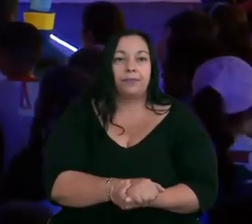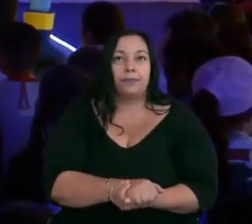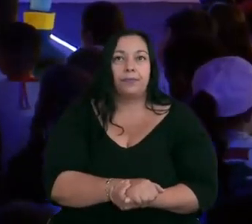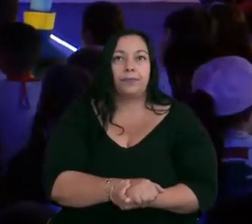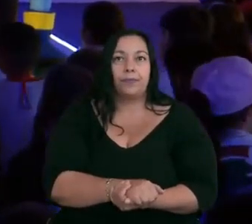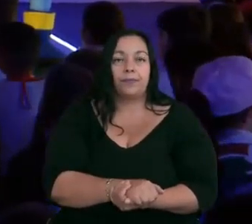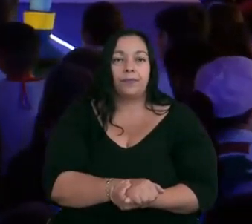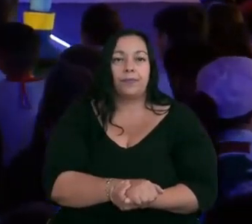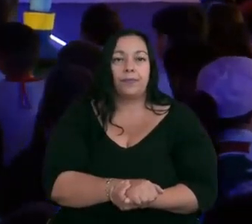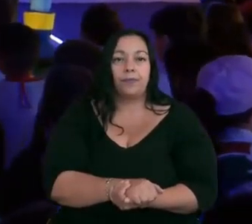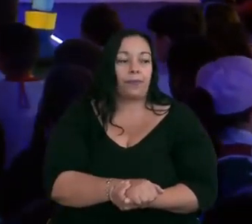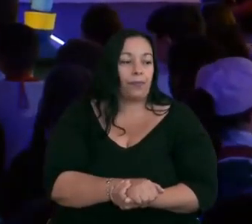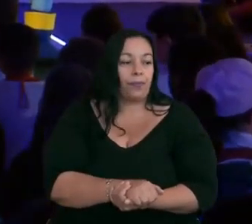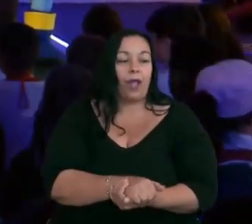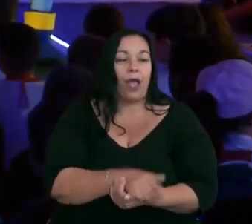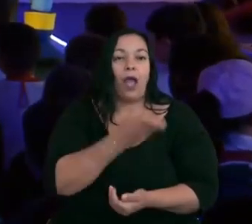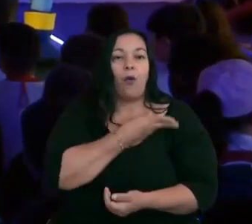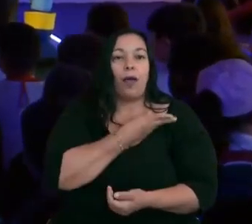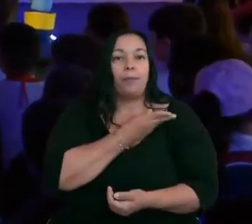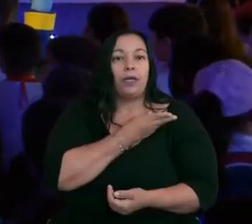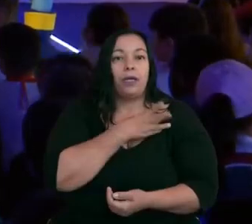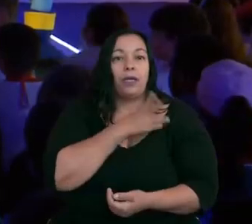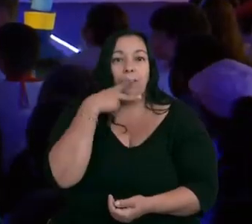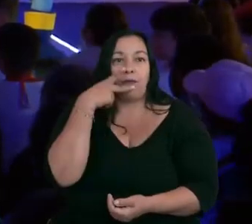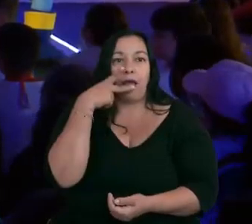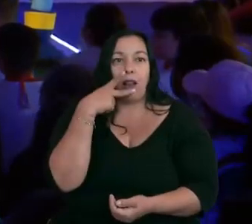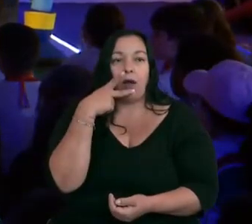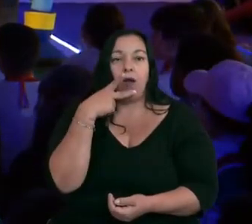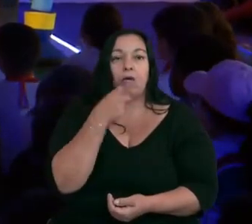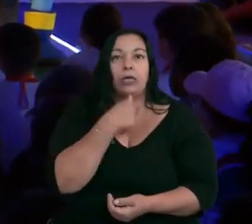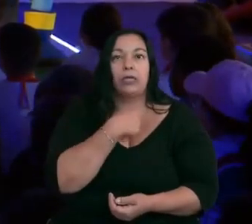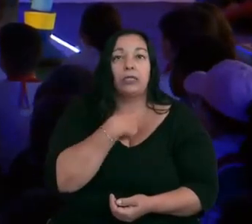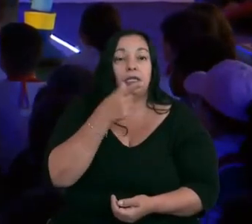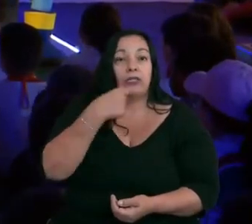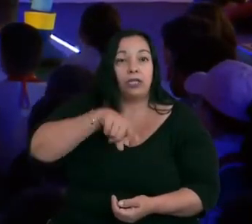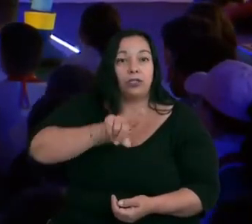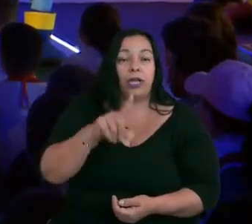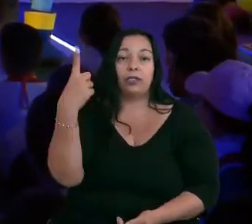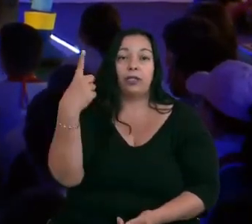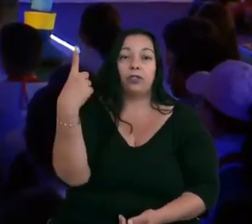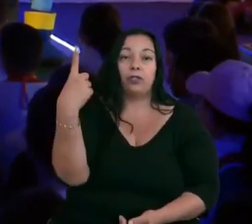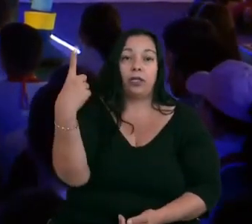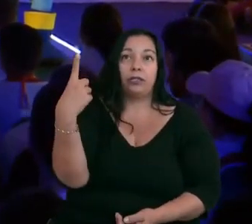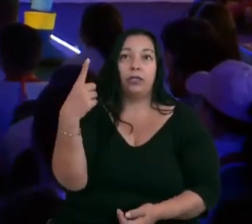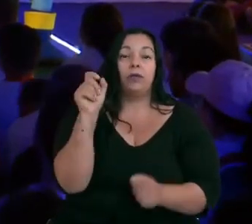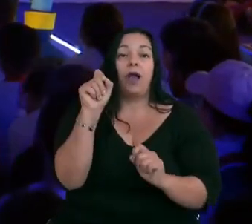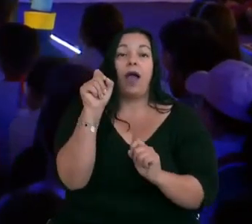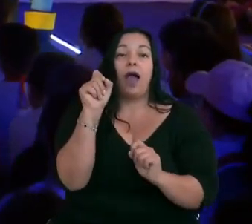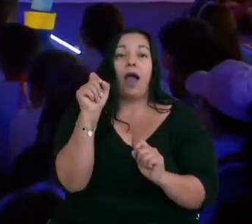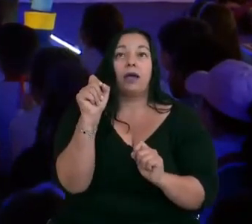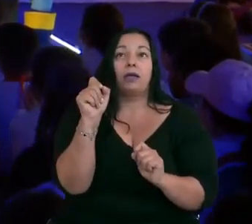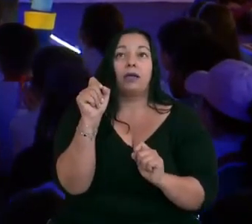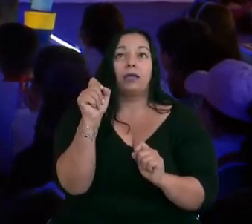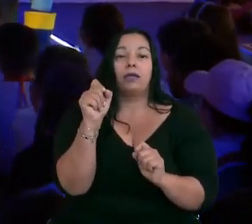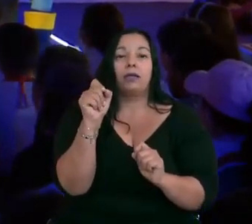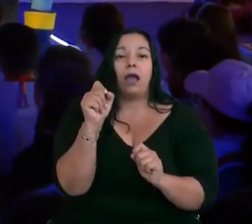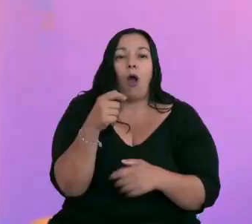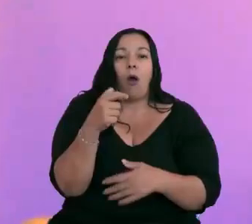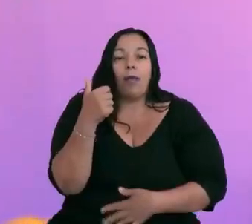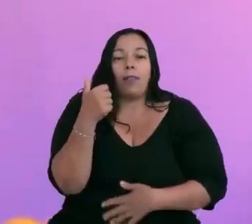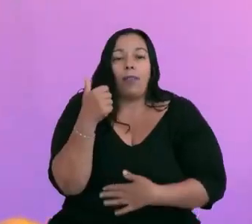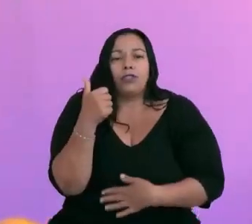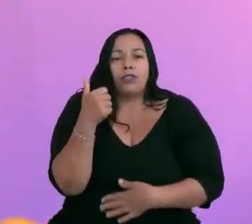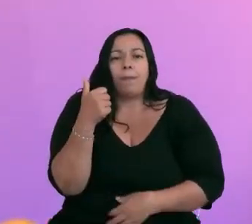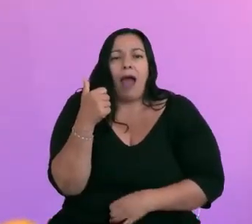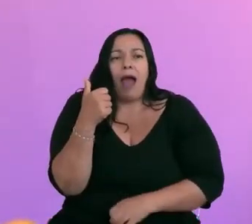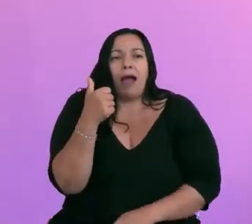Exatamente, ó, o amiguinho aqui falou que se a gente entra sozinho e aí de repente eu tenho uma dor de barriga lá dentro da